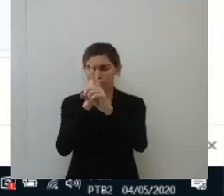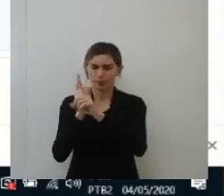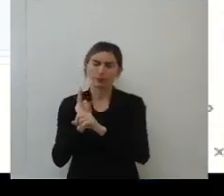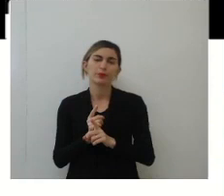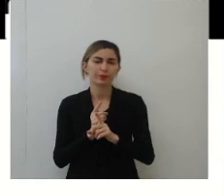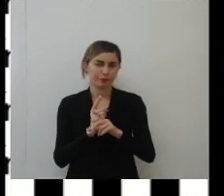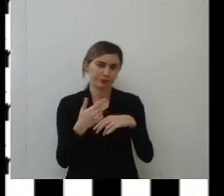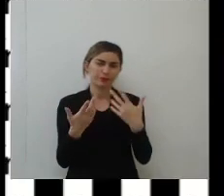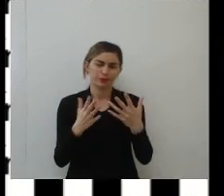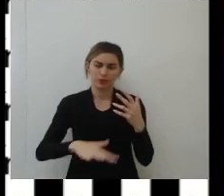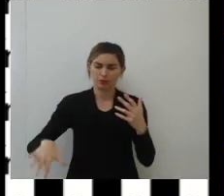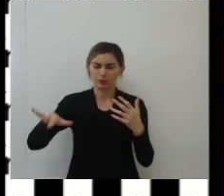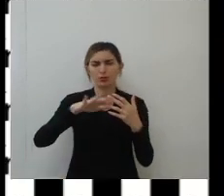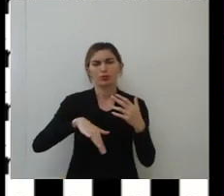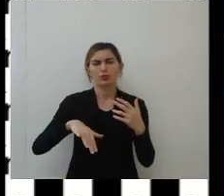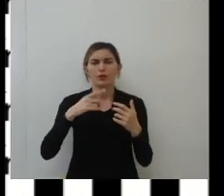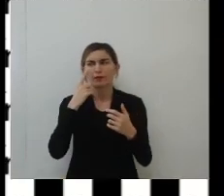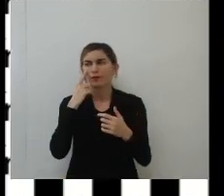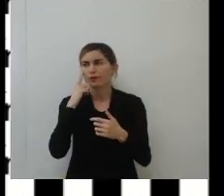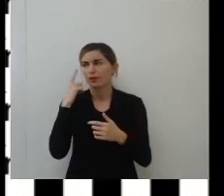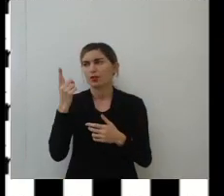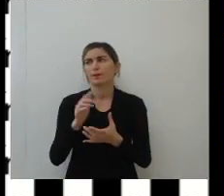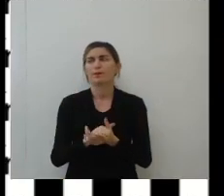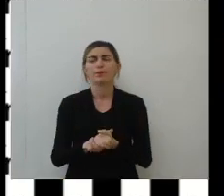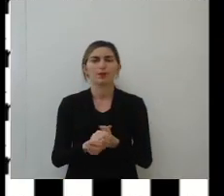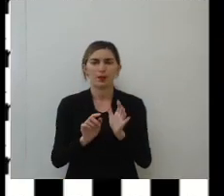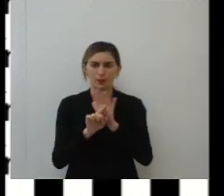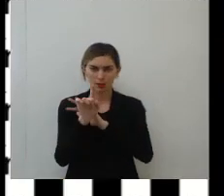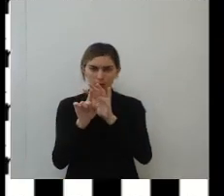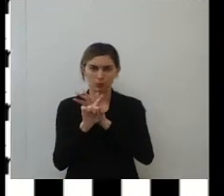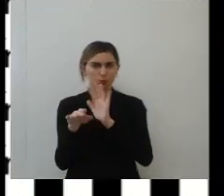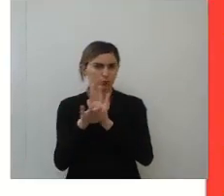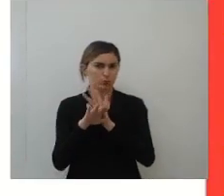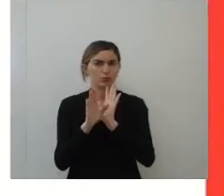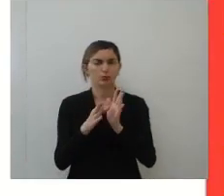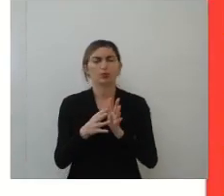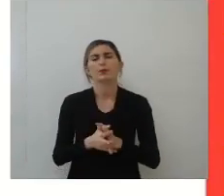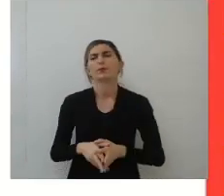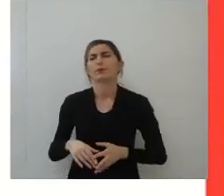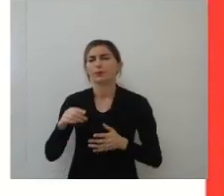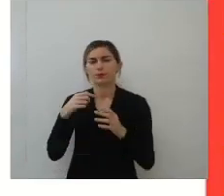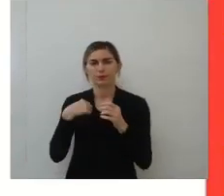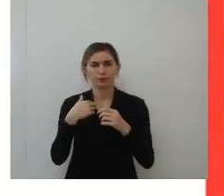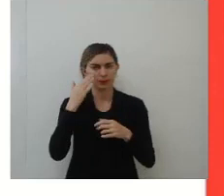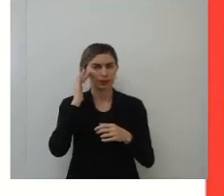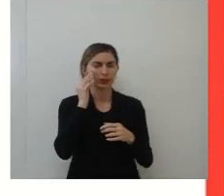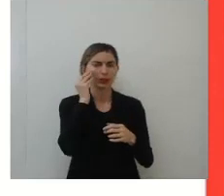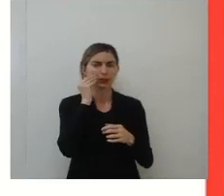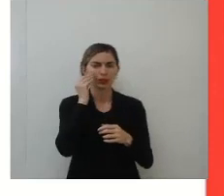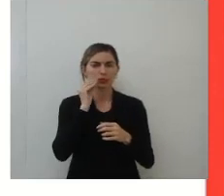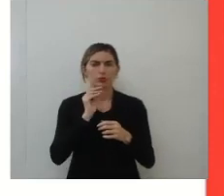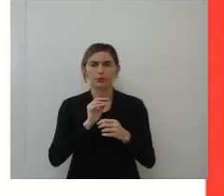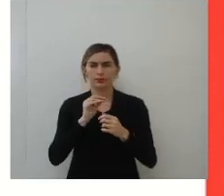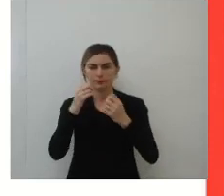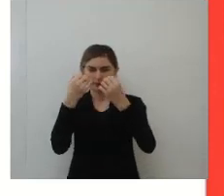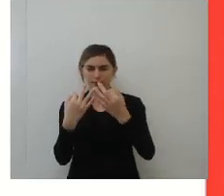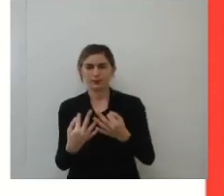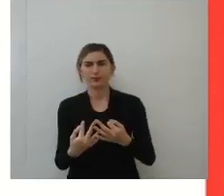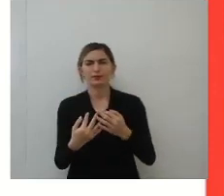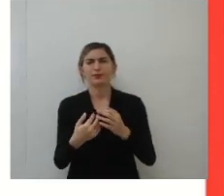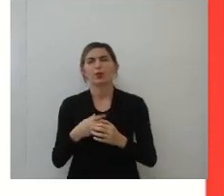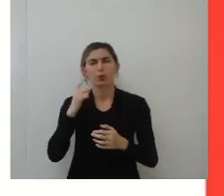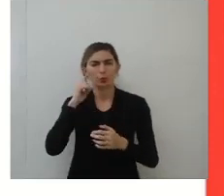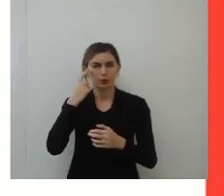encontrar, né, nessas regiões. Vamos dar uma olhadinha aqui em umas perguntas que chegaram para a gente, para ir tentando reduzir ao máximo a